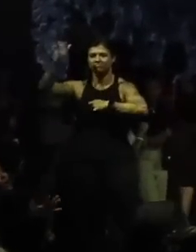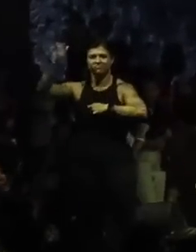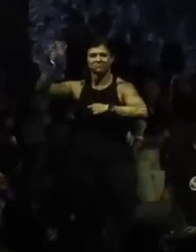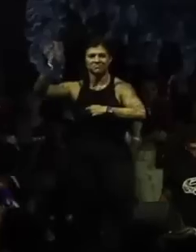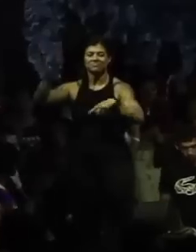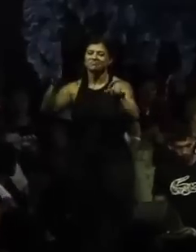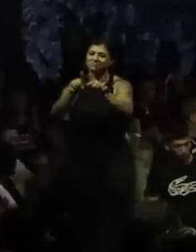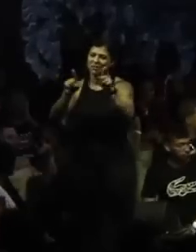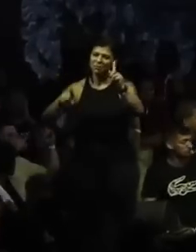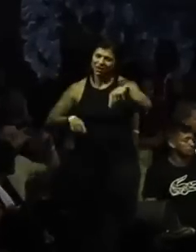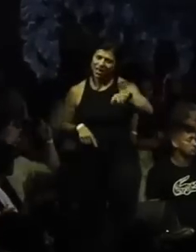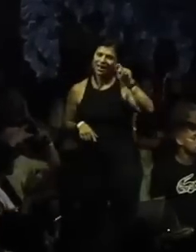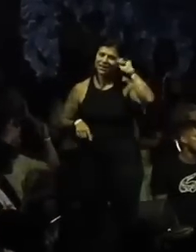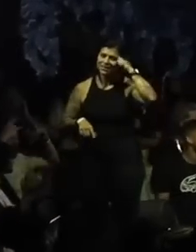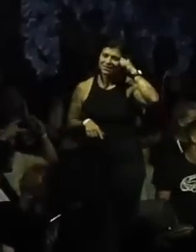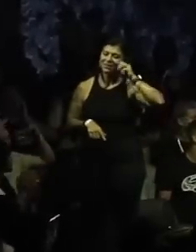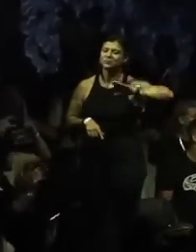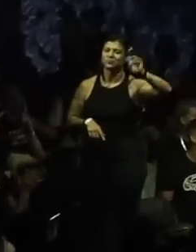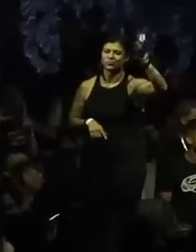Nego Drama